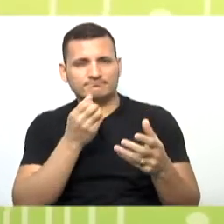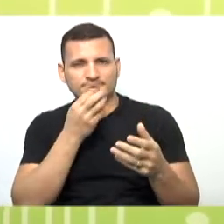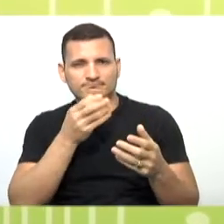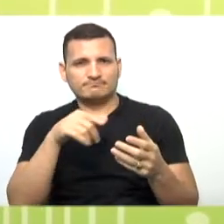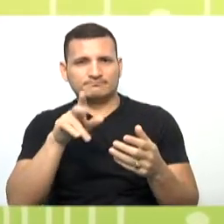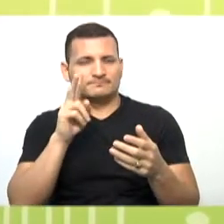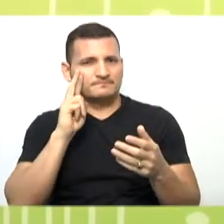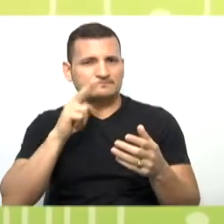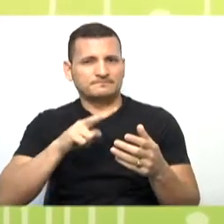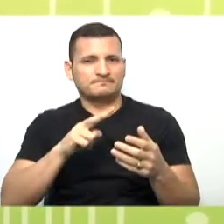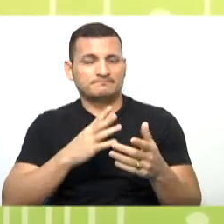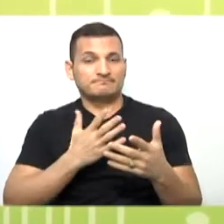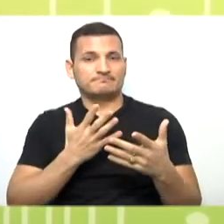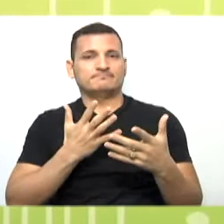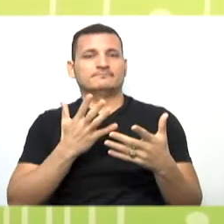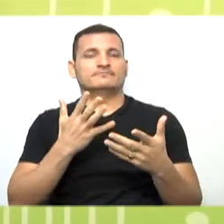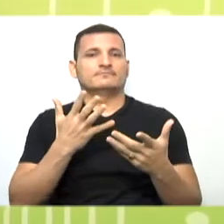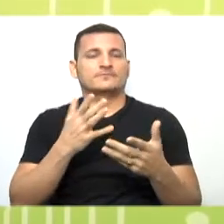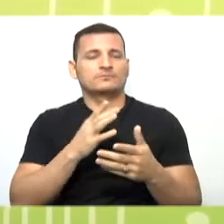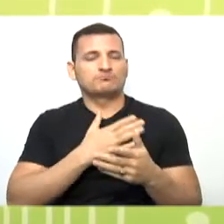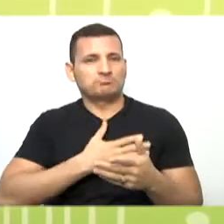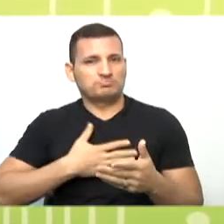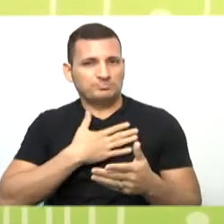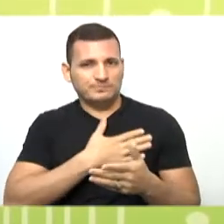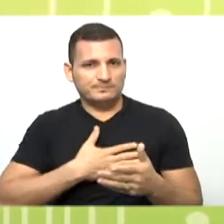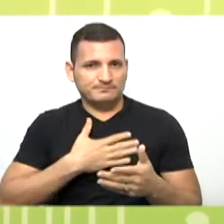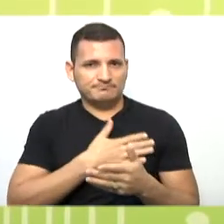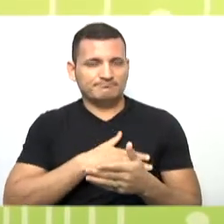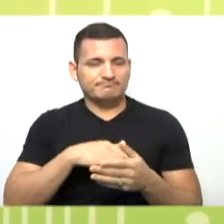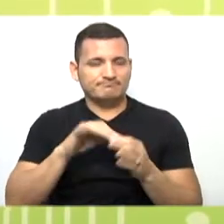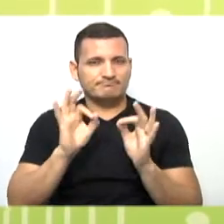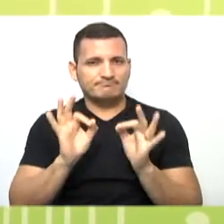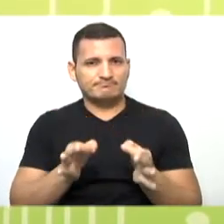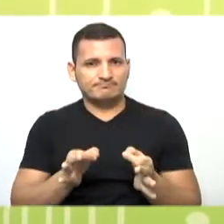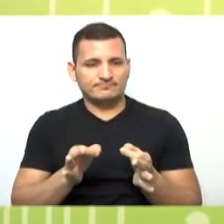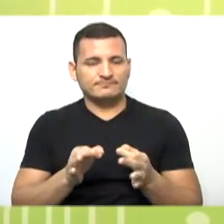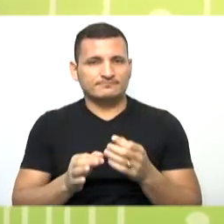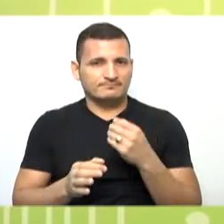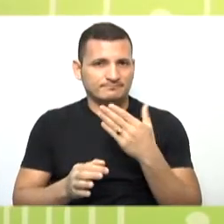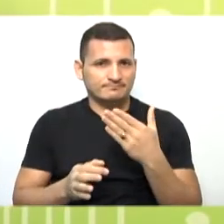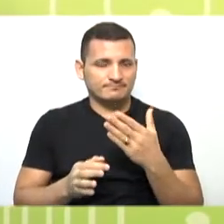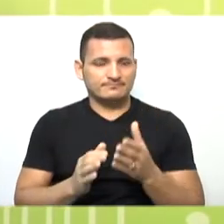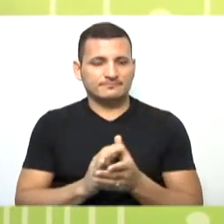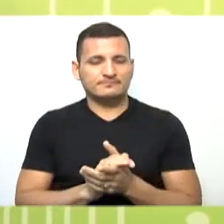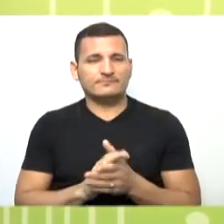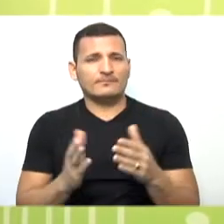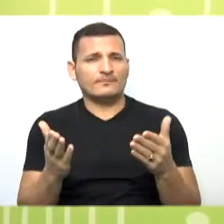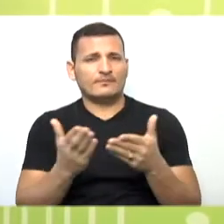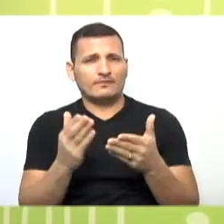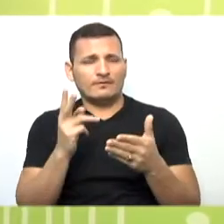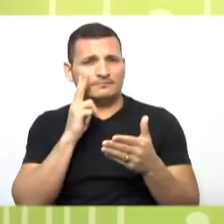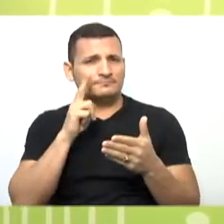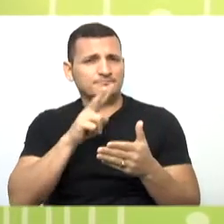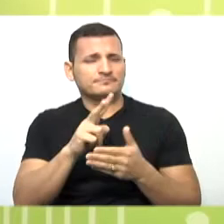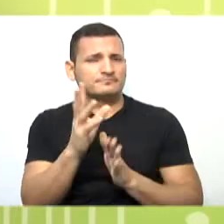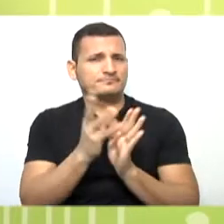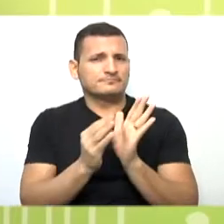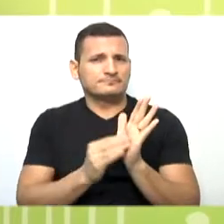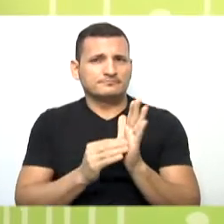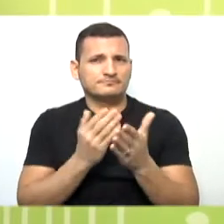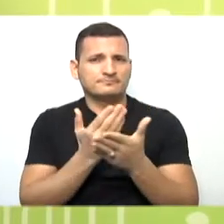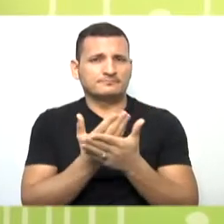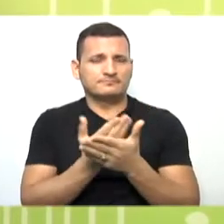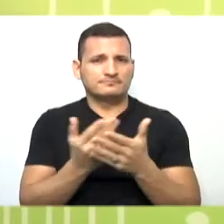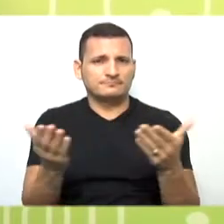se surpreender, vão se amarrar, eu tenho certeza, tá bom? Então vamos lá, vamos ver qual é o conteúdo da nossa aula